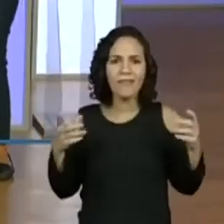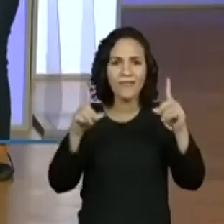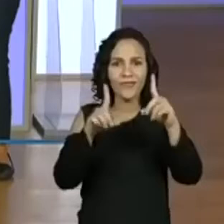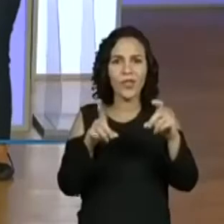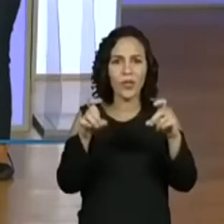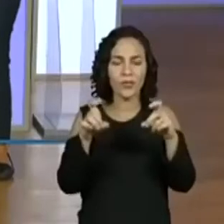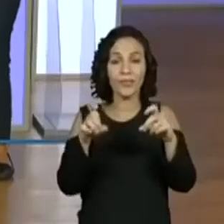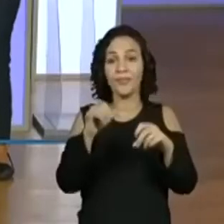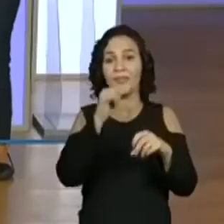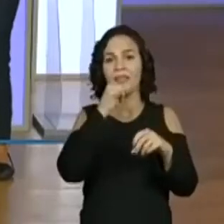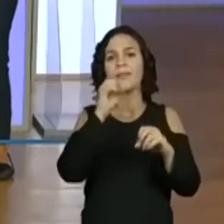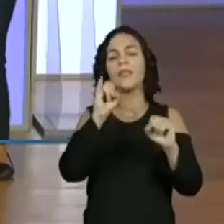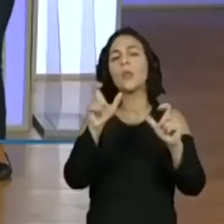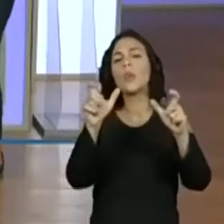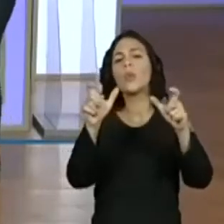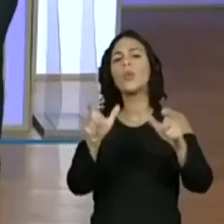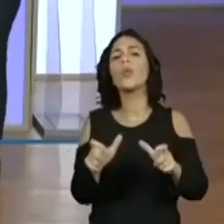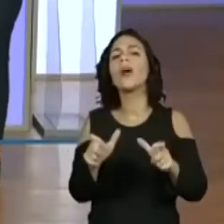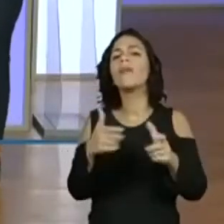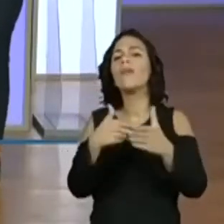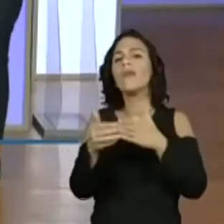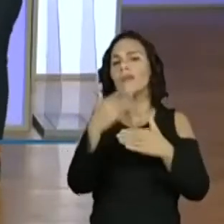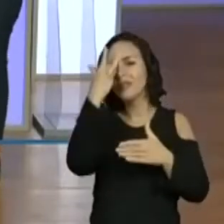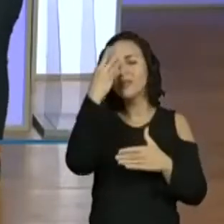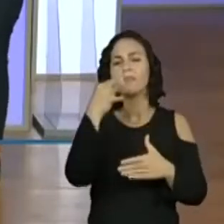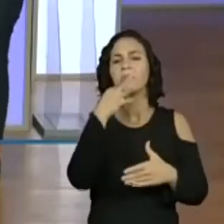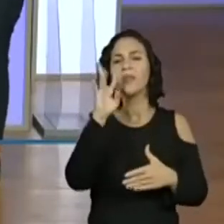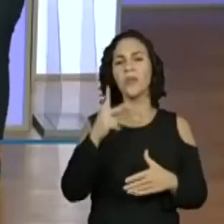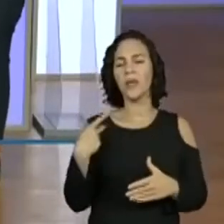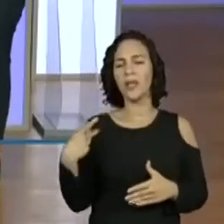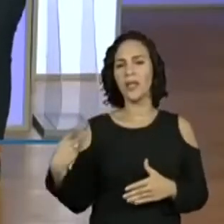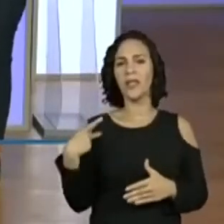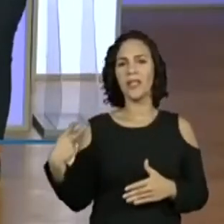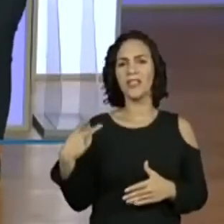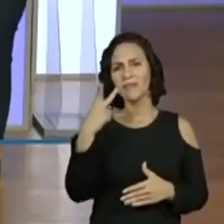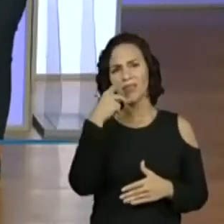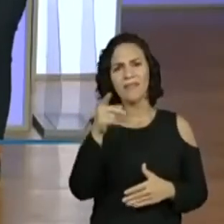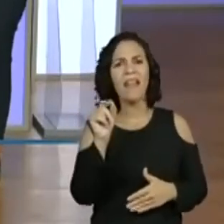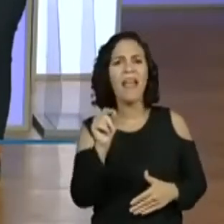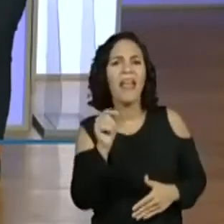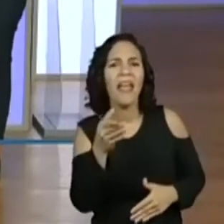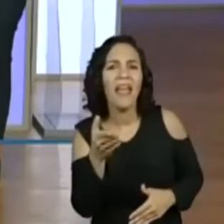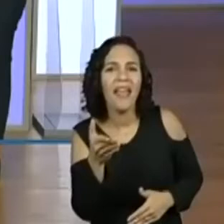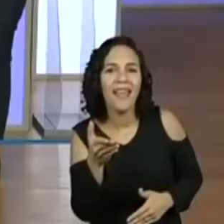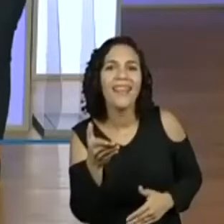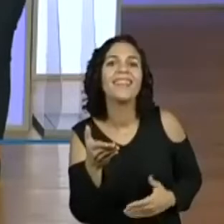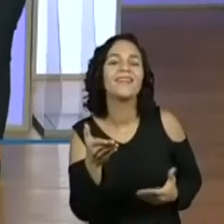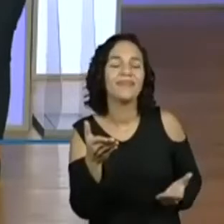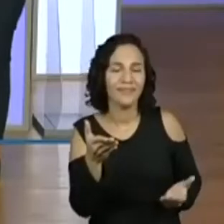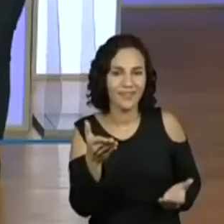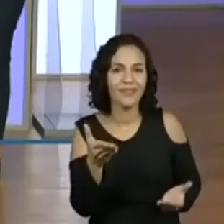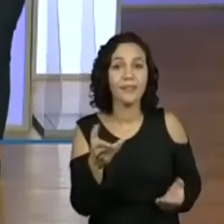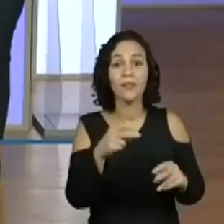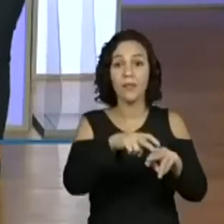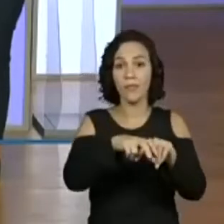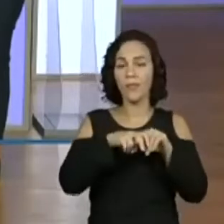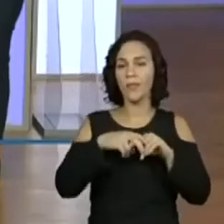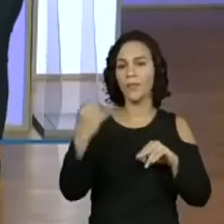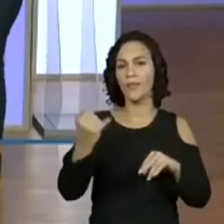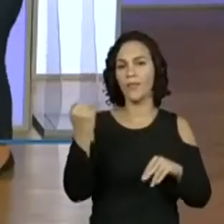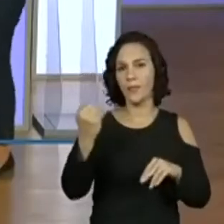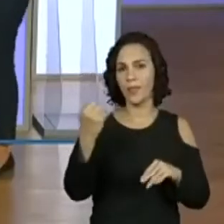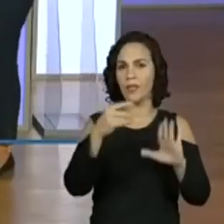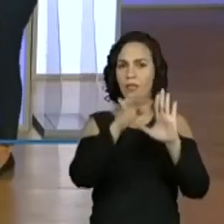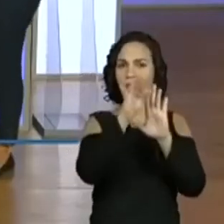que ninguém conhece a gente, será que eles saberiam quem são as pessoas que estavam ali? Isso mesmo. E olha que importante. Então, vamos marcar algumas palavrinhas nesse texto,